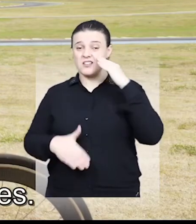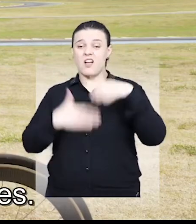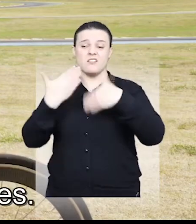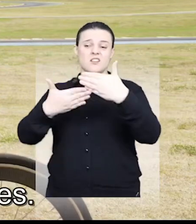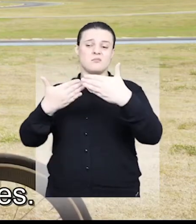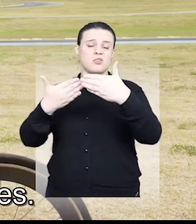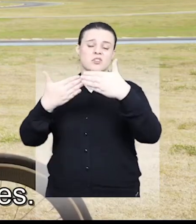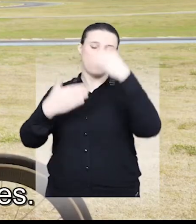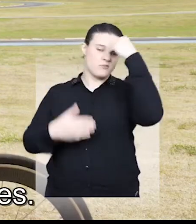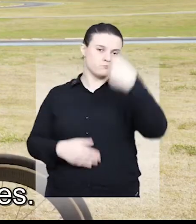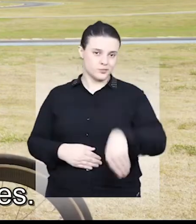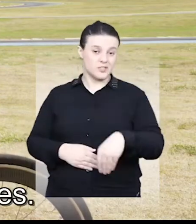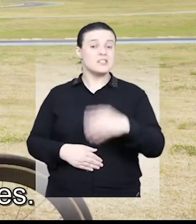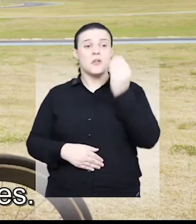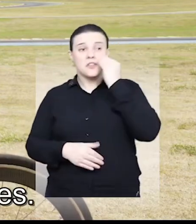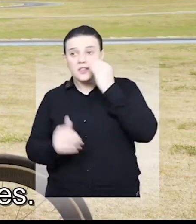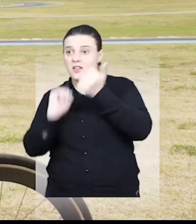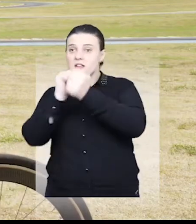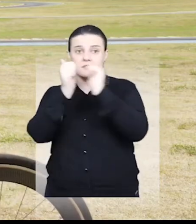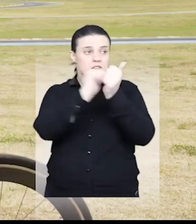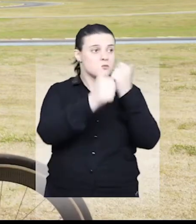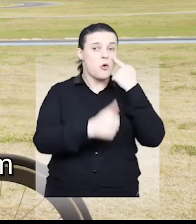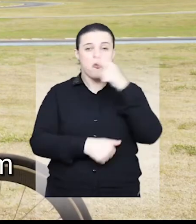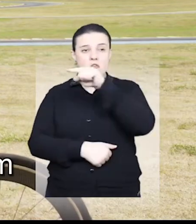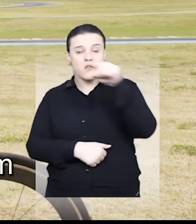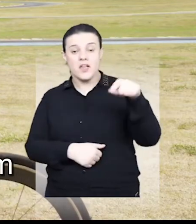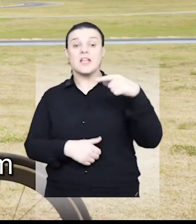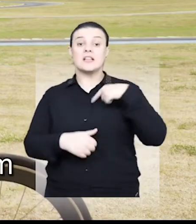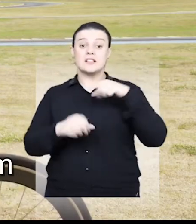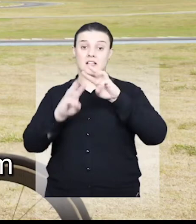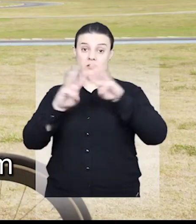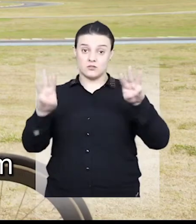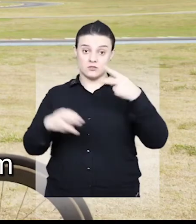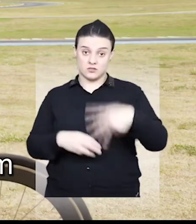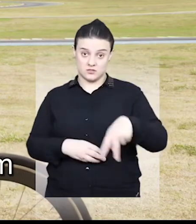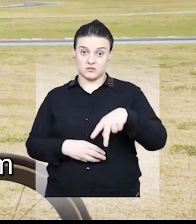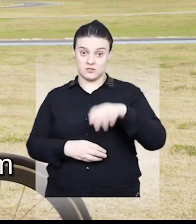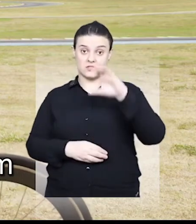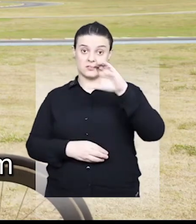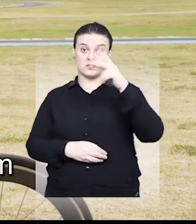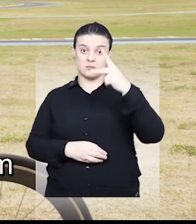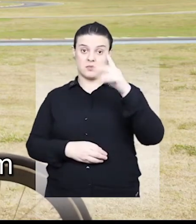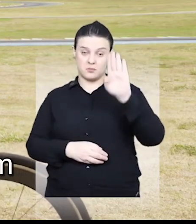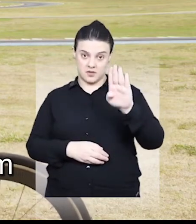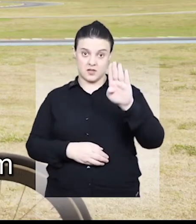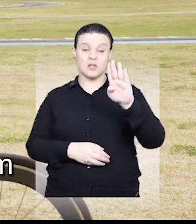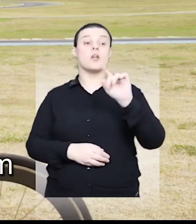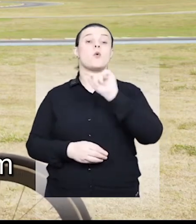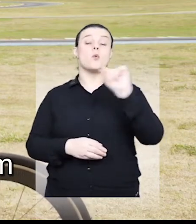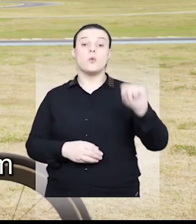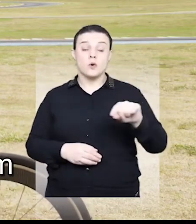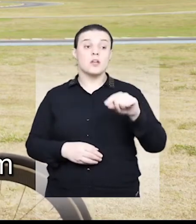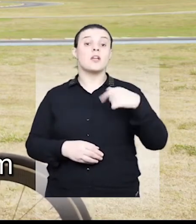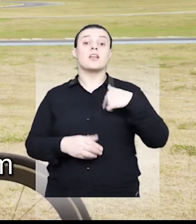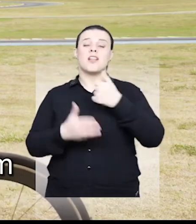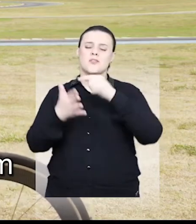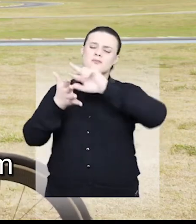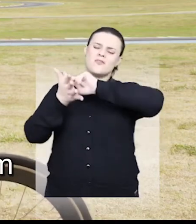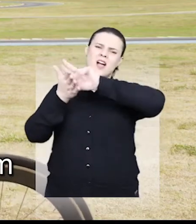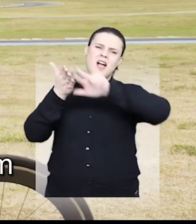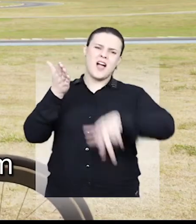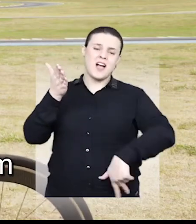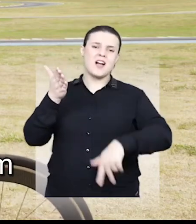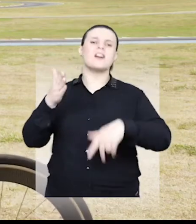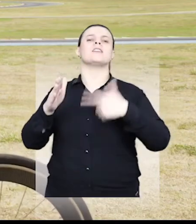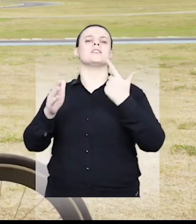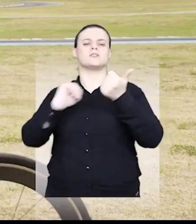Então, experimente todos os esportes. Tem lá, a gente tem o site do CPB, que lá tem uma infinidade imensa